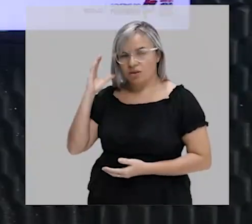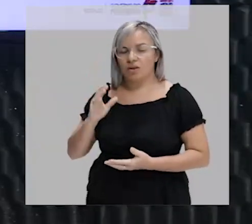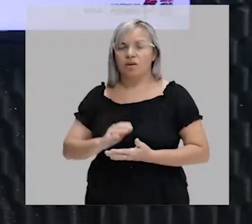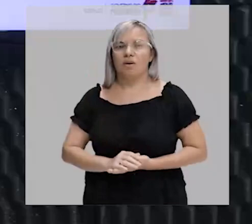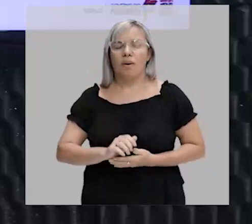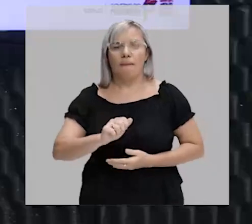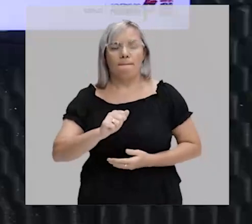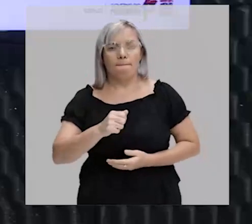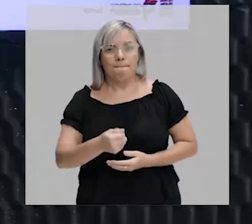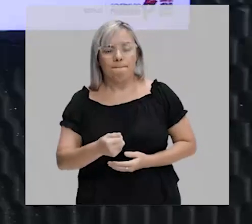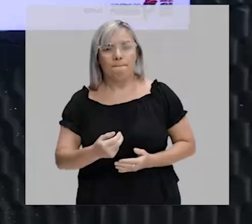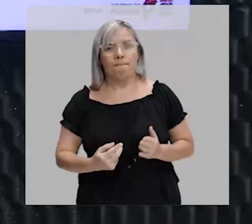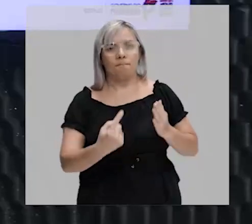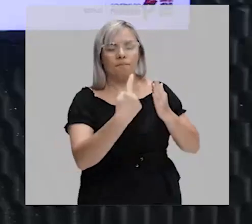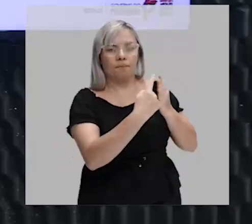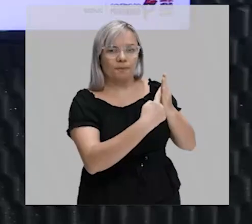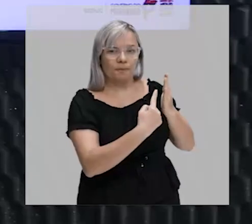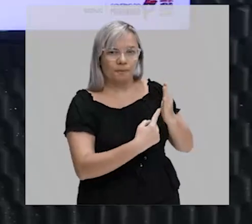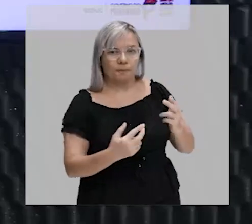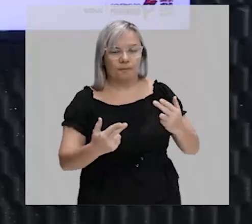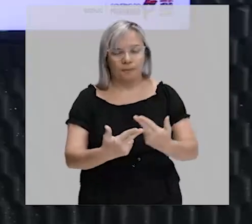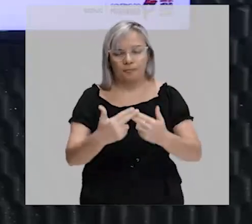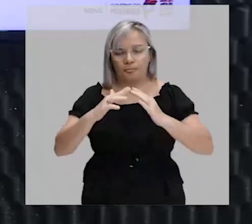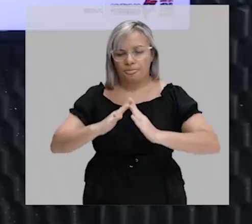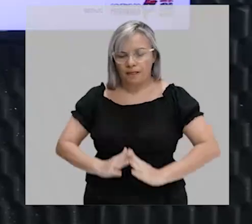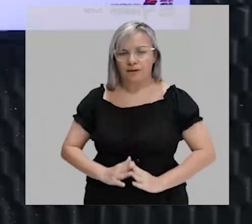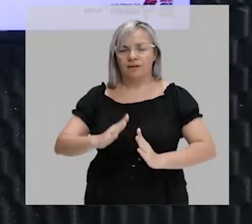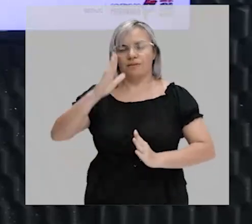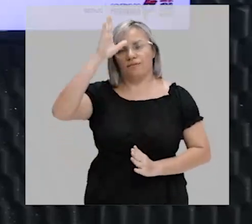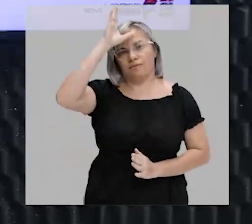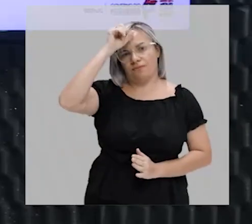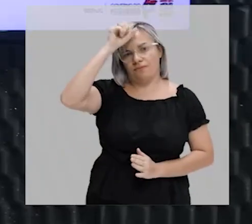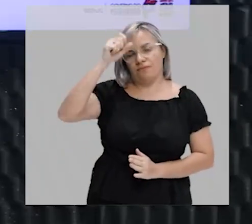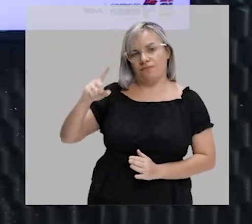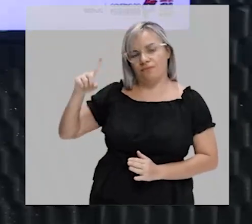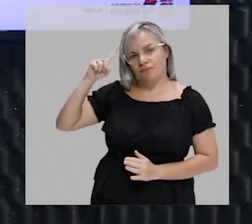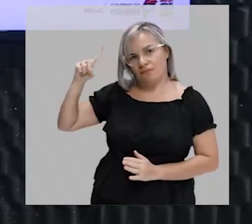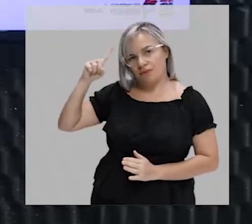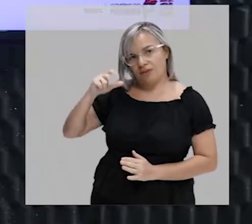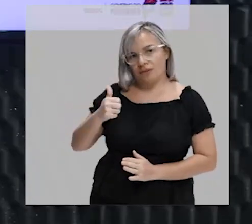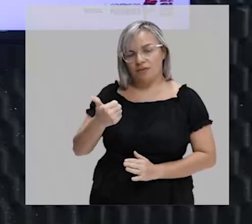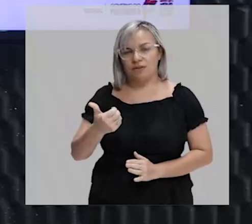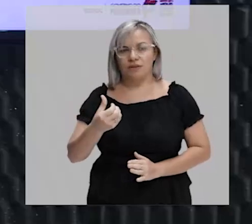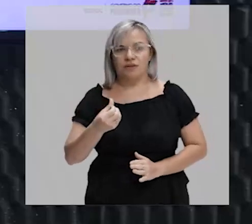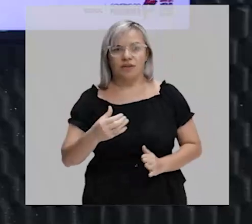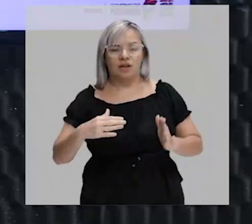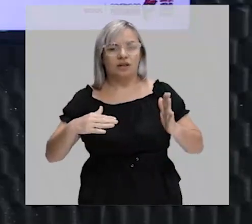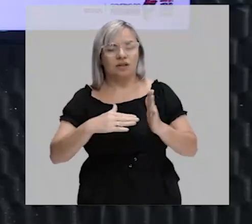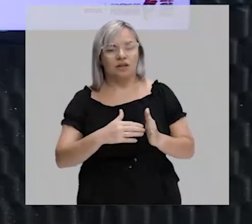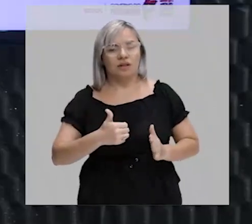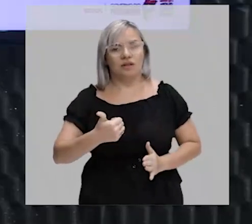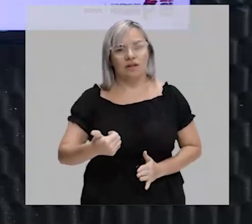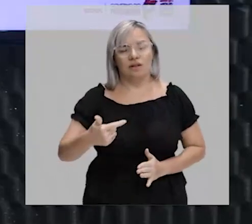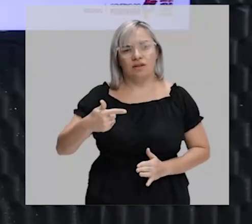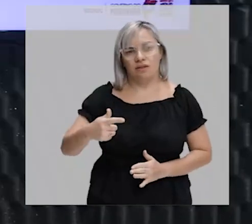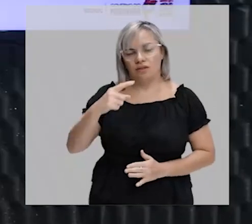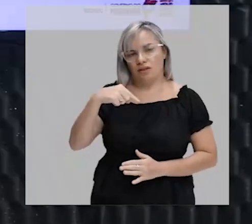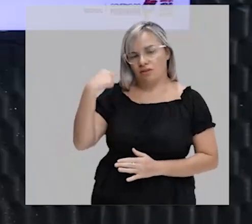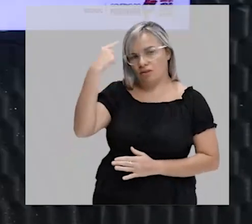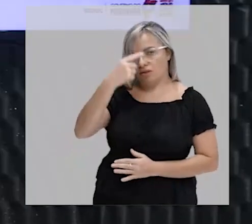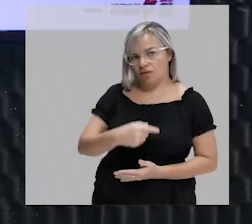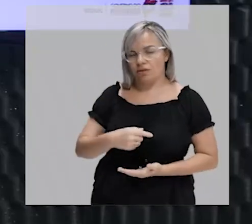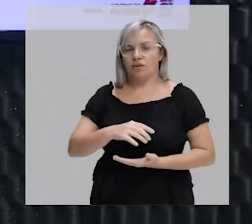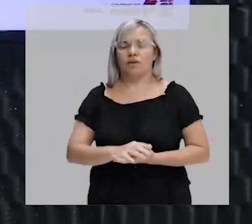lá o programa hashtag Fique em Casa Aprendendo todo dia das 16 às 17. Não